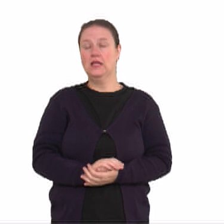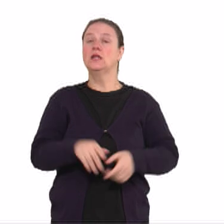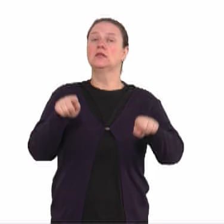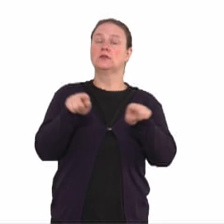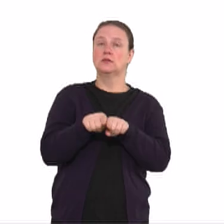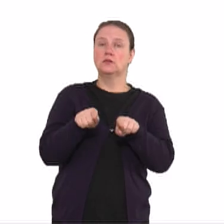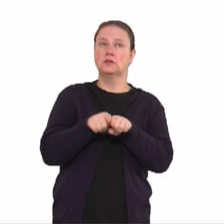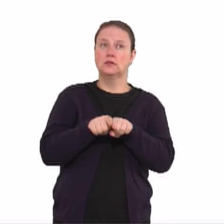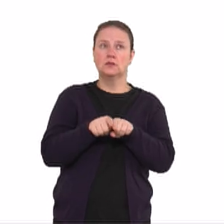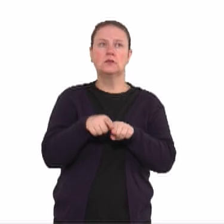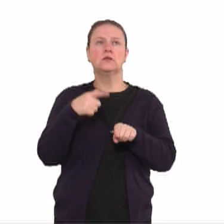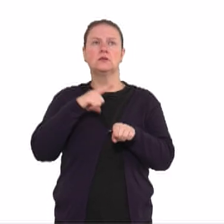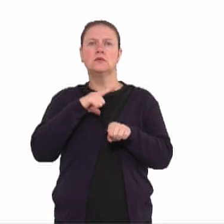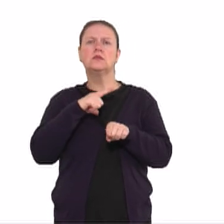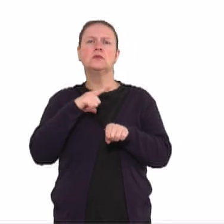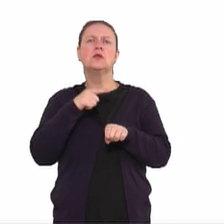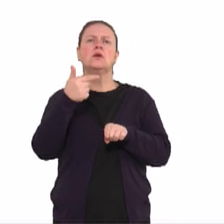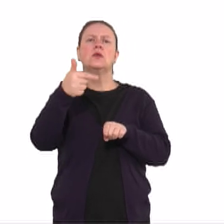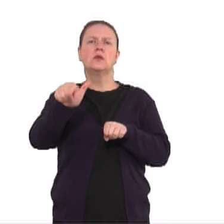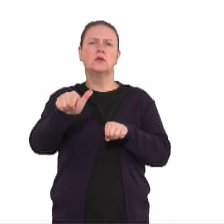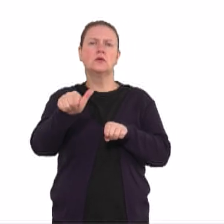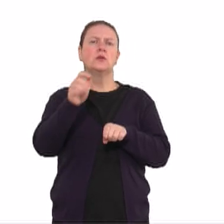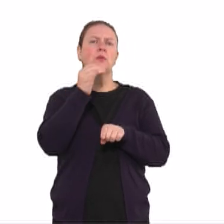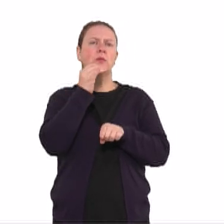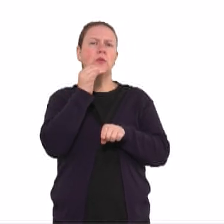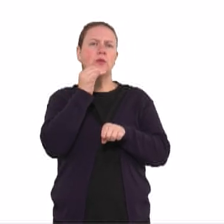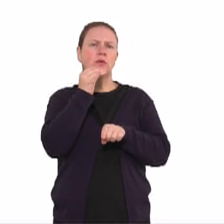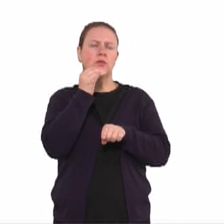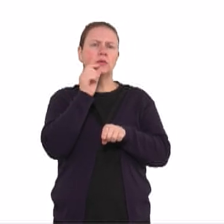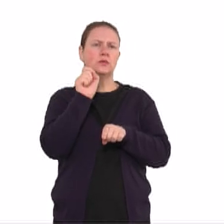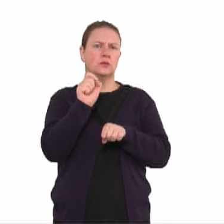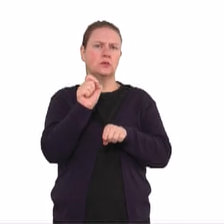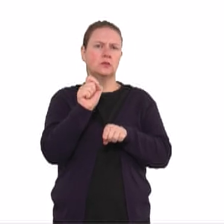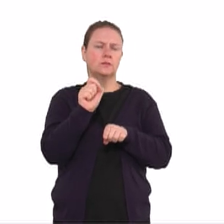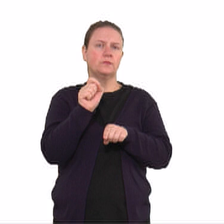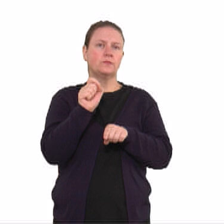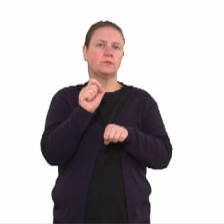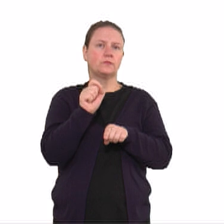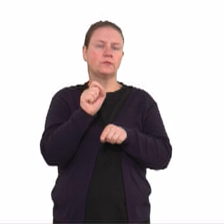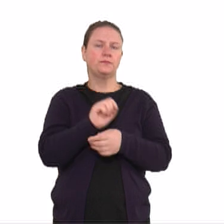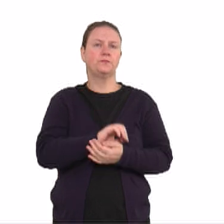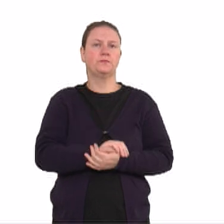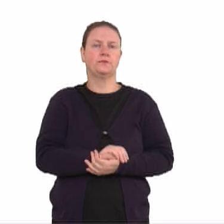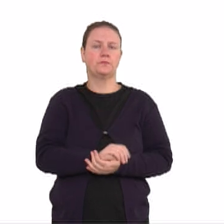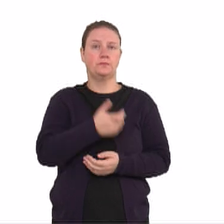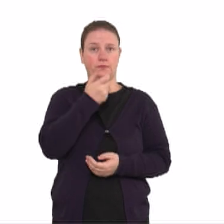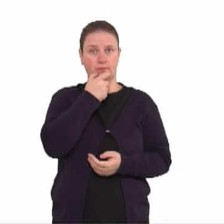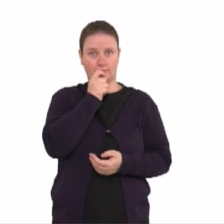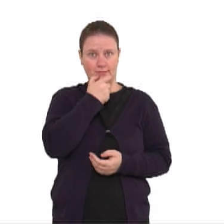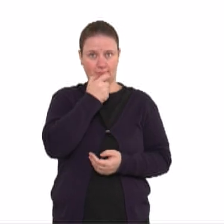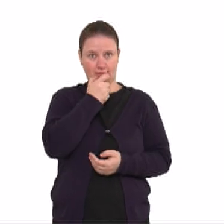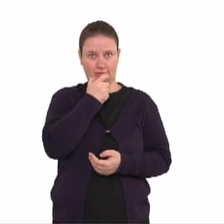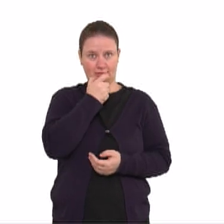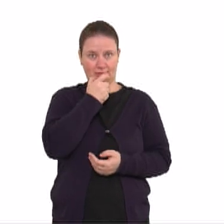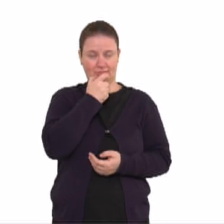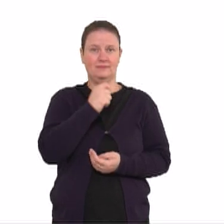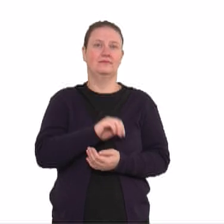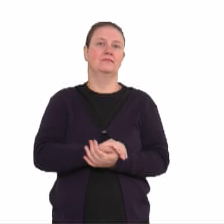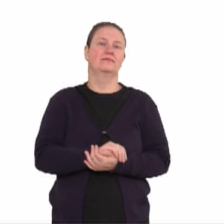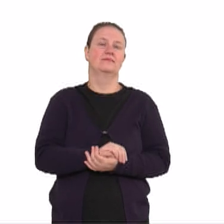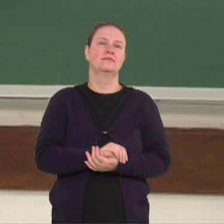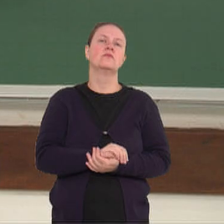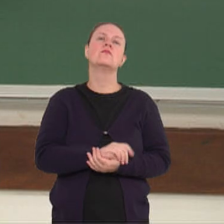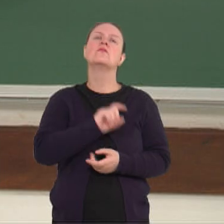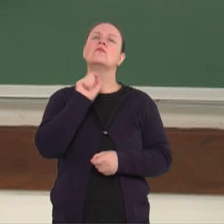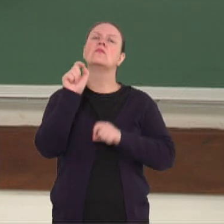passado. Hã? Como assim? Mr. Smith came into the room, took off his coat and sat down. Então,